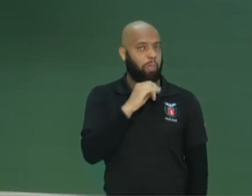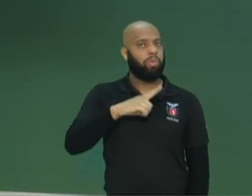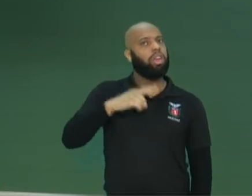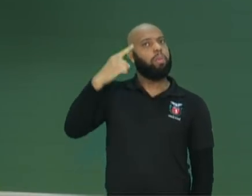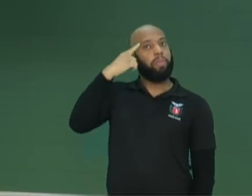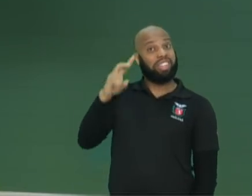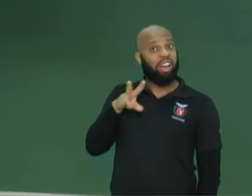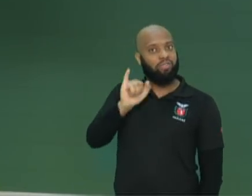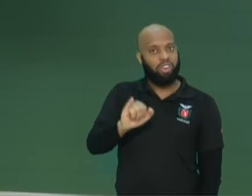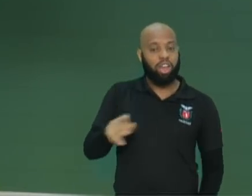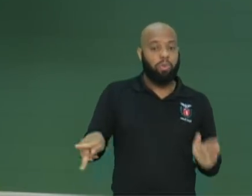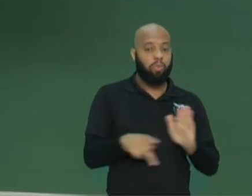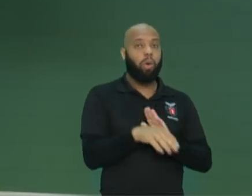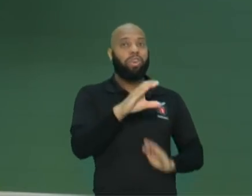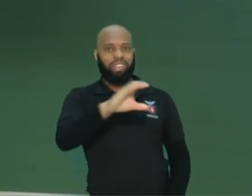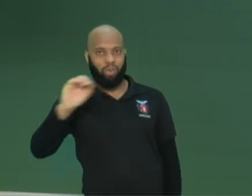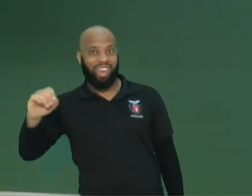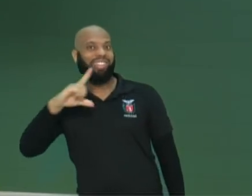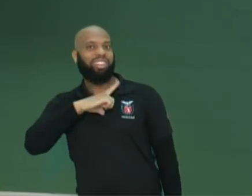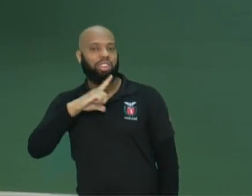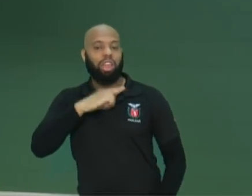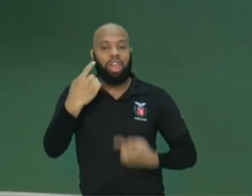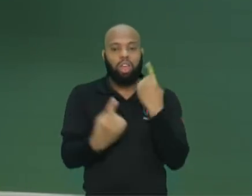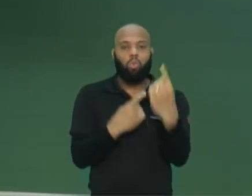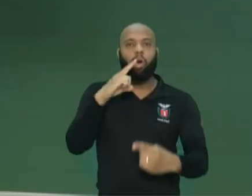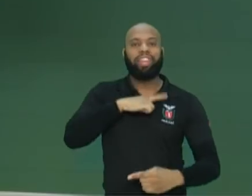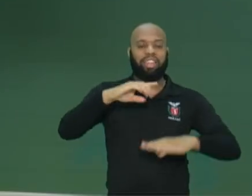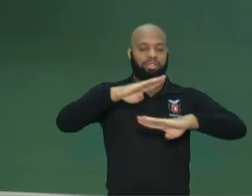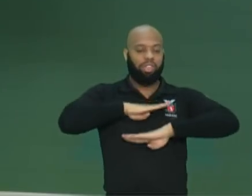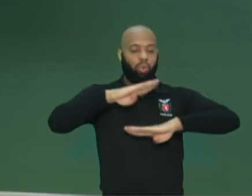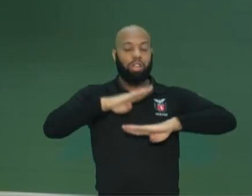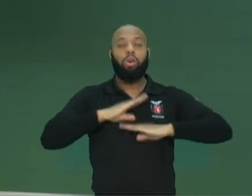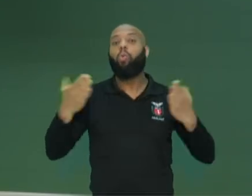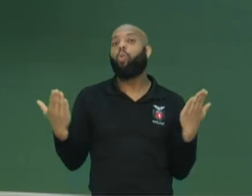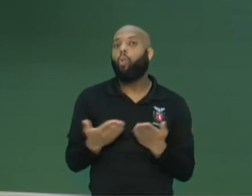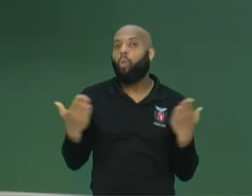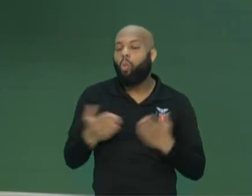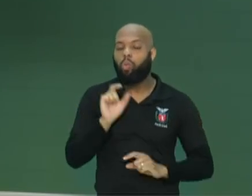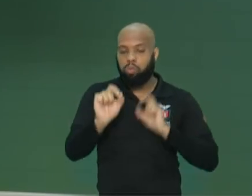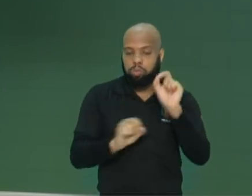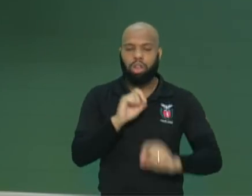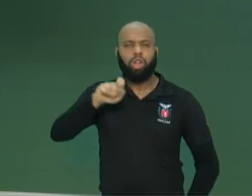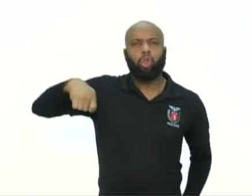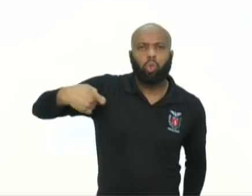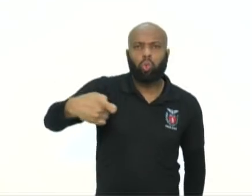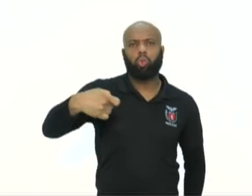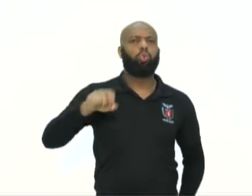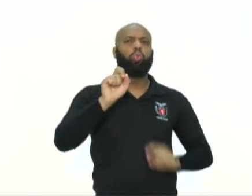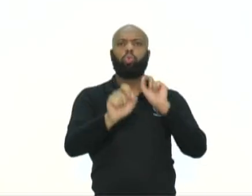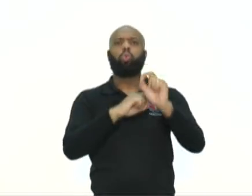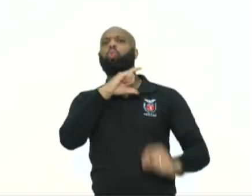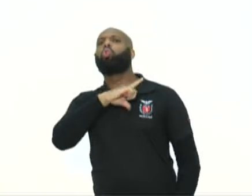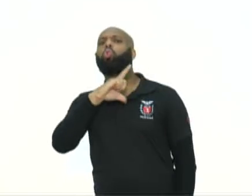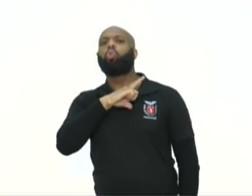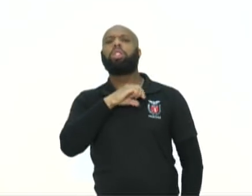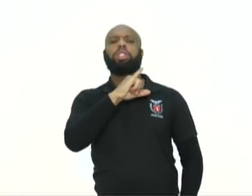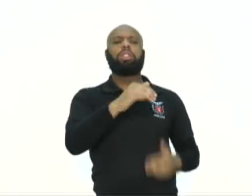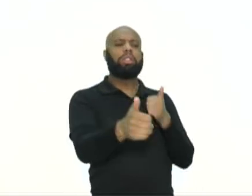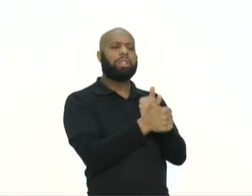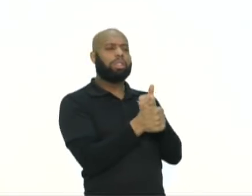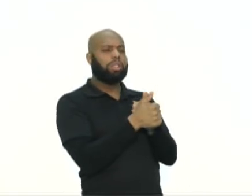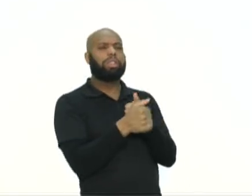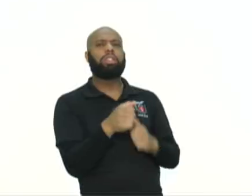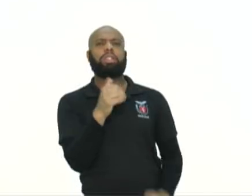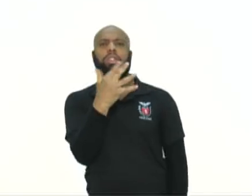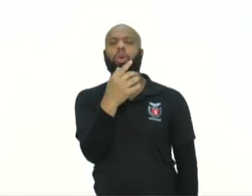no centro-oeste, né? Qual é a situação ali, quanto a gente vai ter ali, quanto mais próximo de